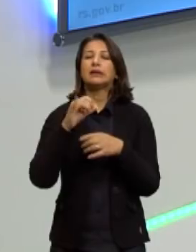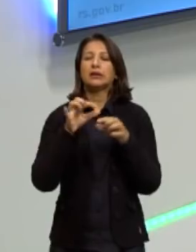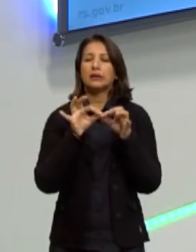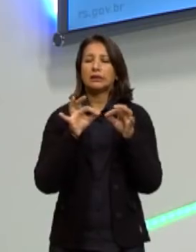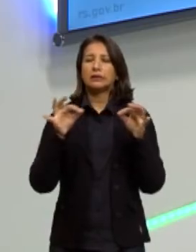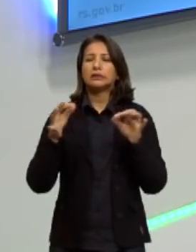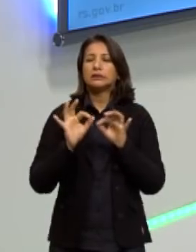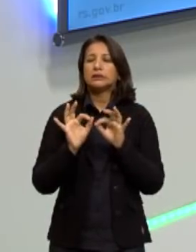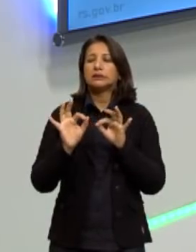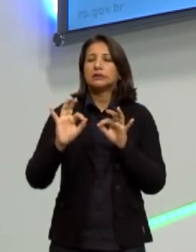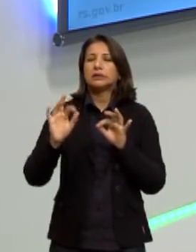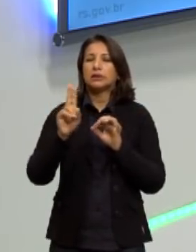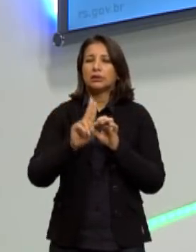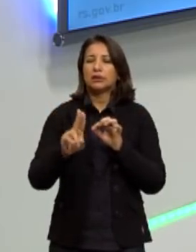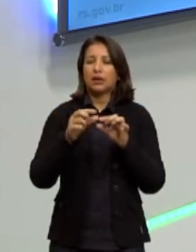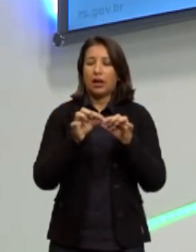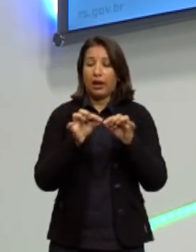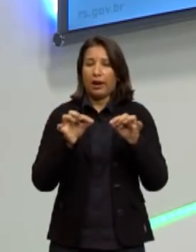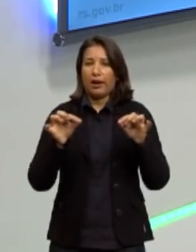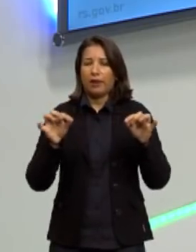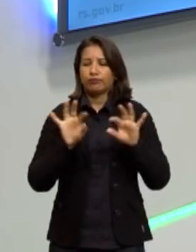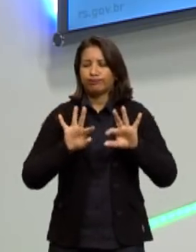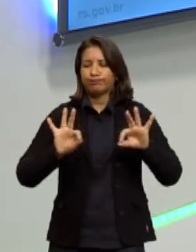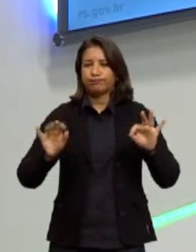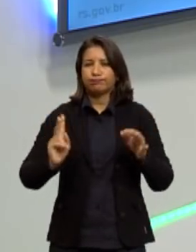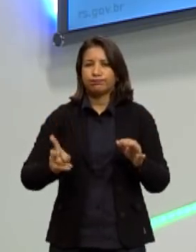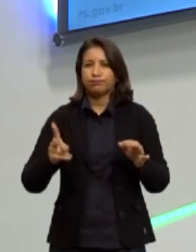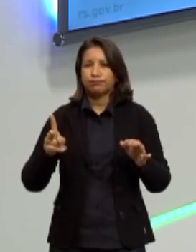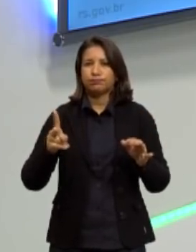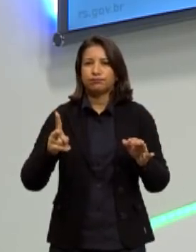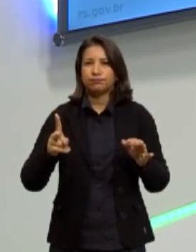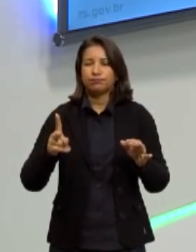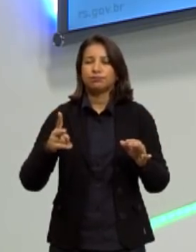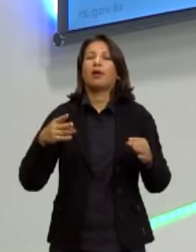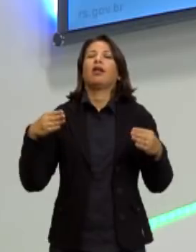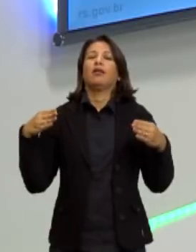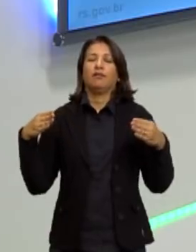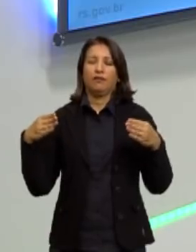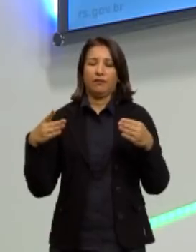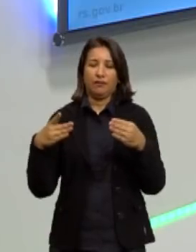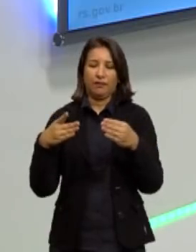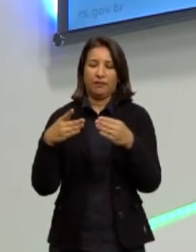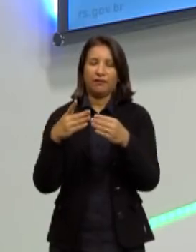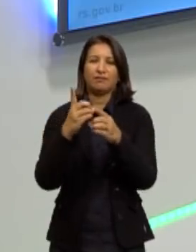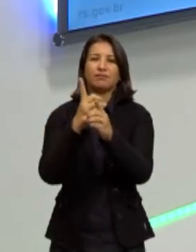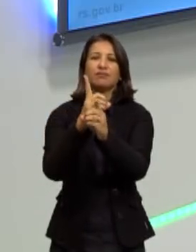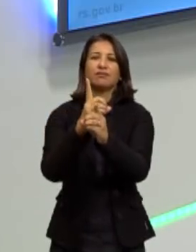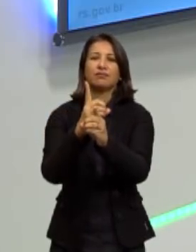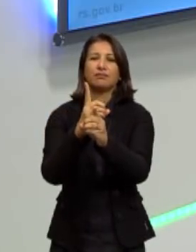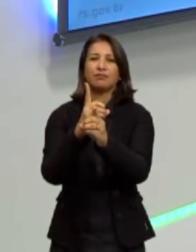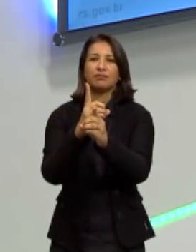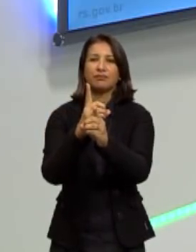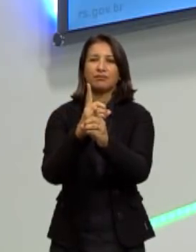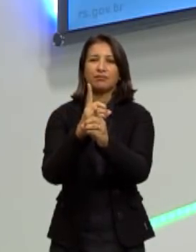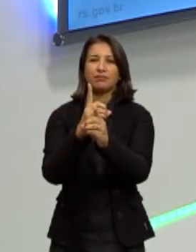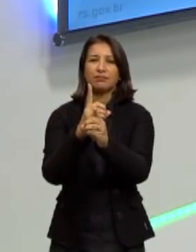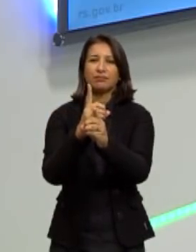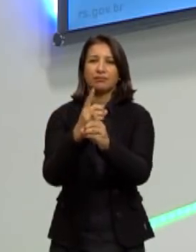nos prolongarmos essas retas elas vão acabar se encontrando em algum ponto